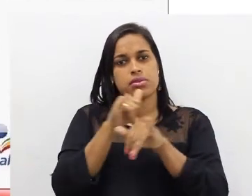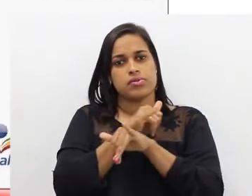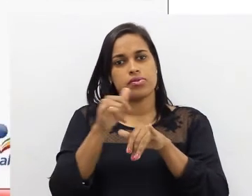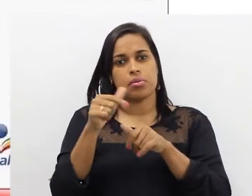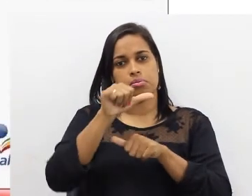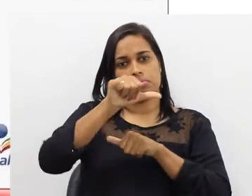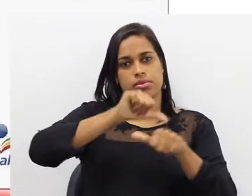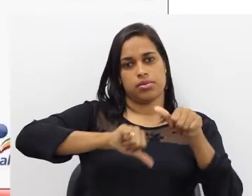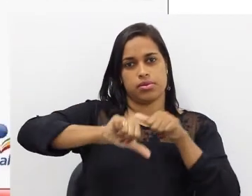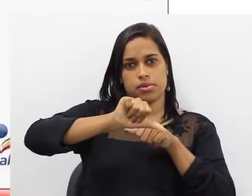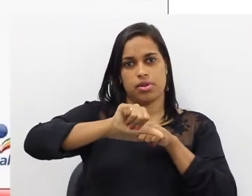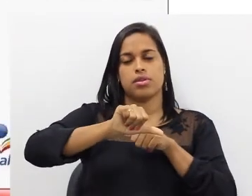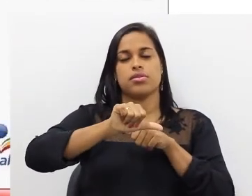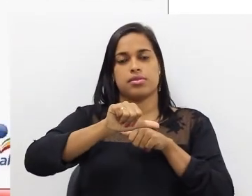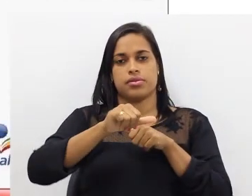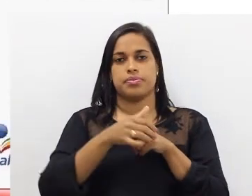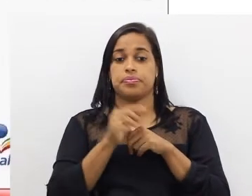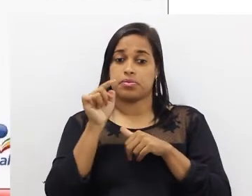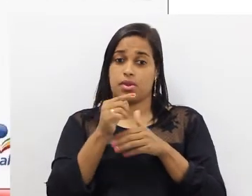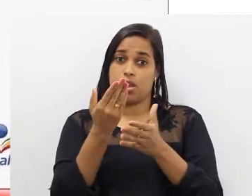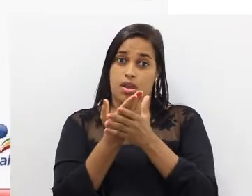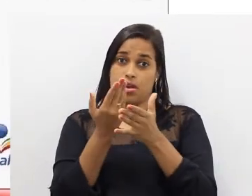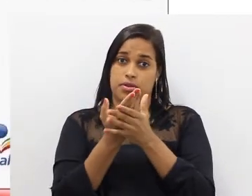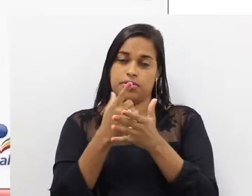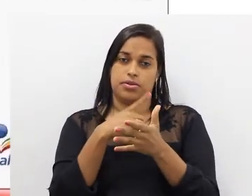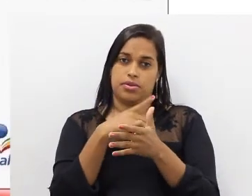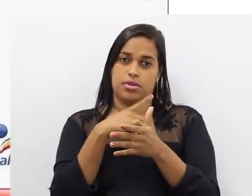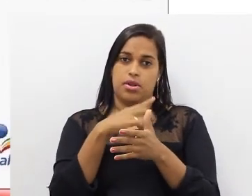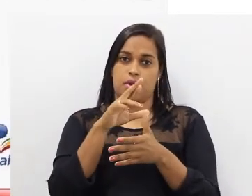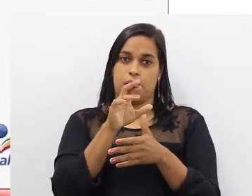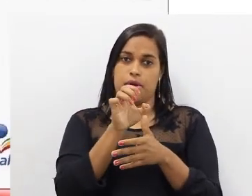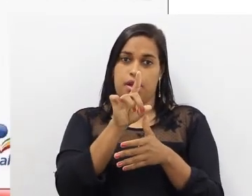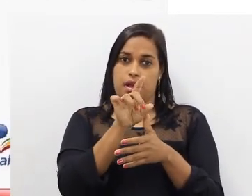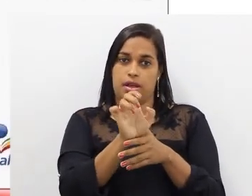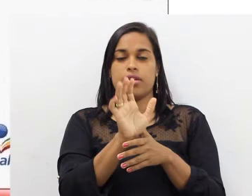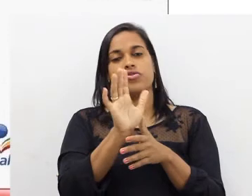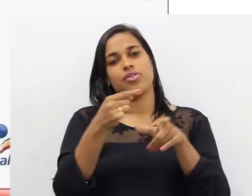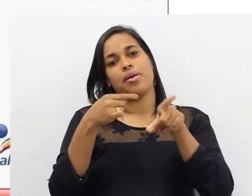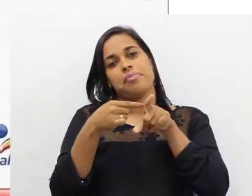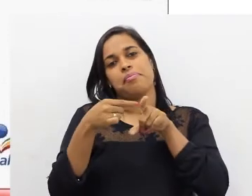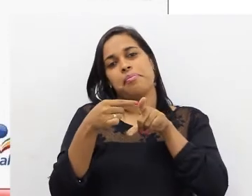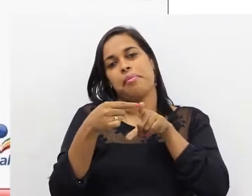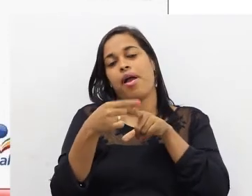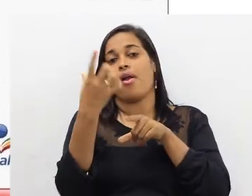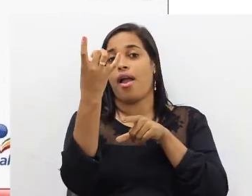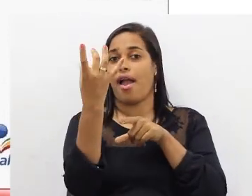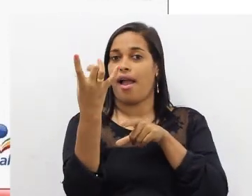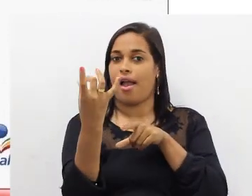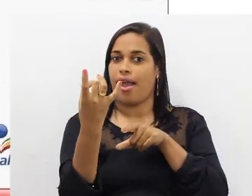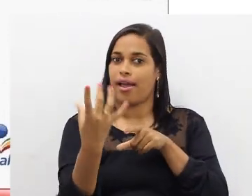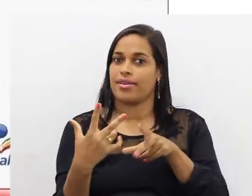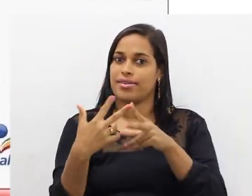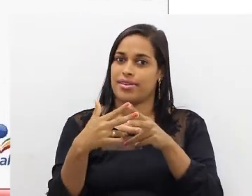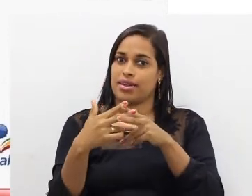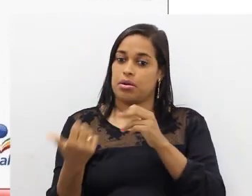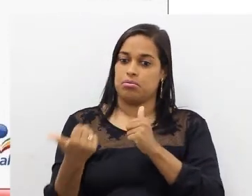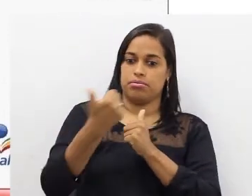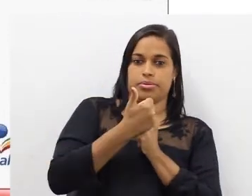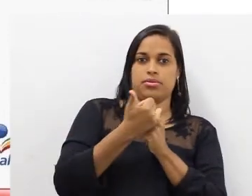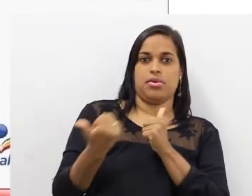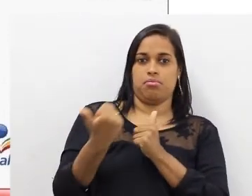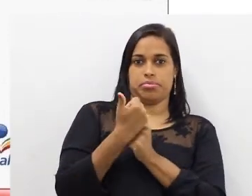outra. Aumentando um pouco esse estudo, tem uma rede aí já num bairro, onde cada equipamento que chegar também vai incrementar